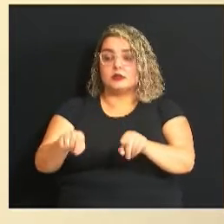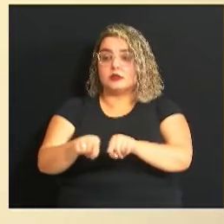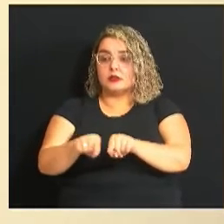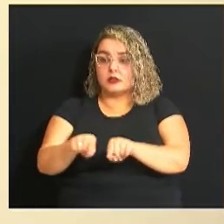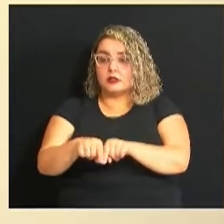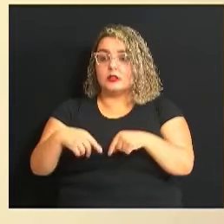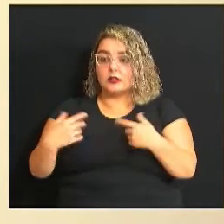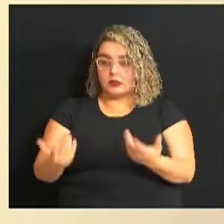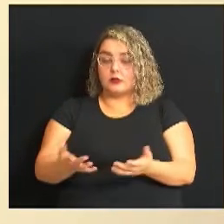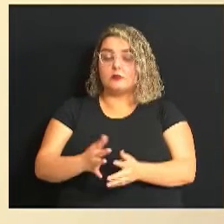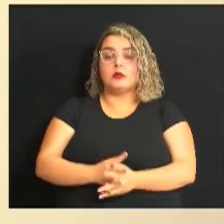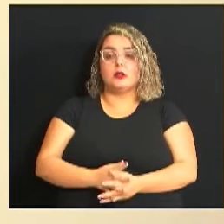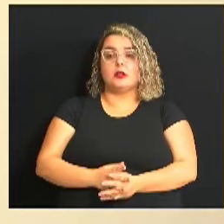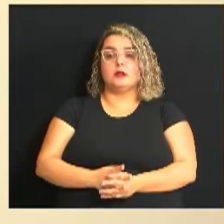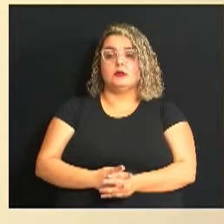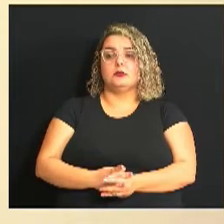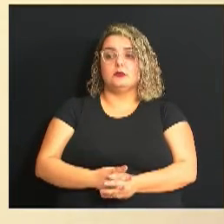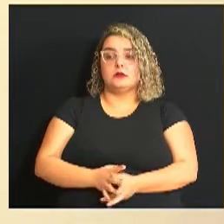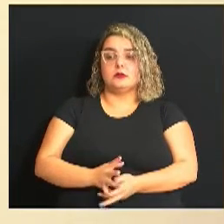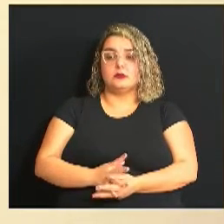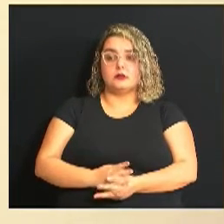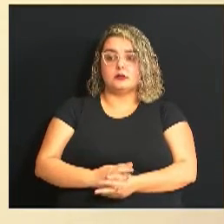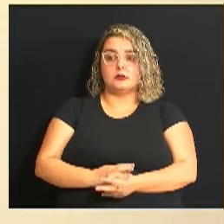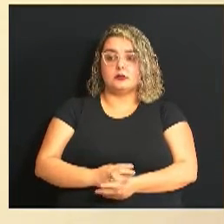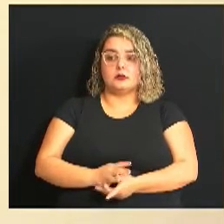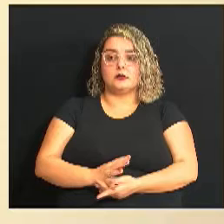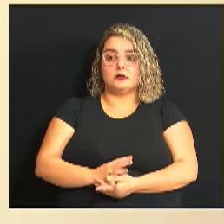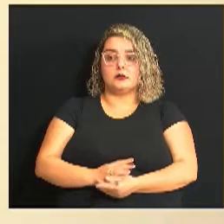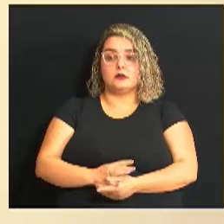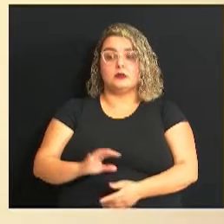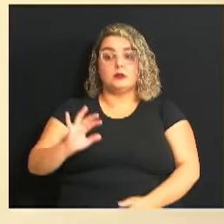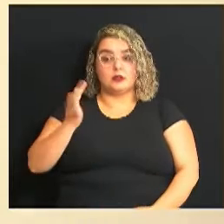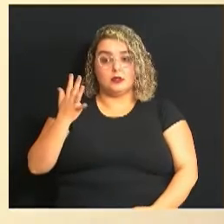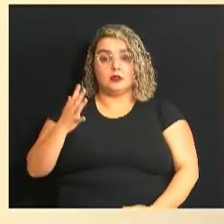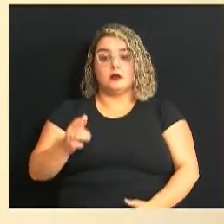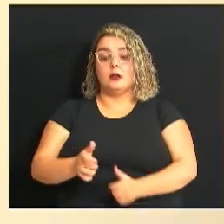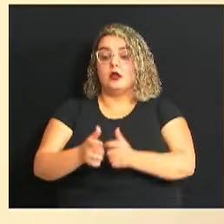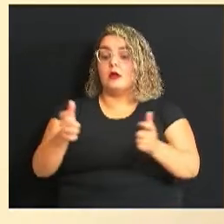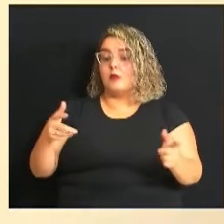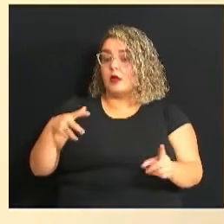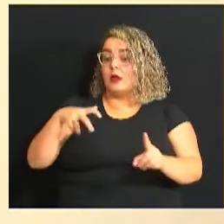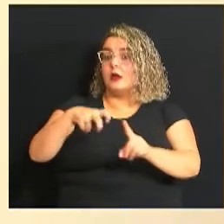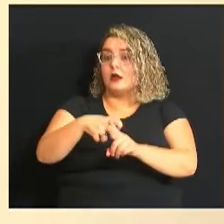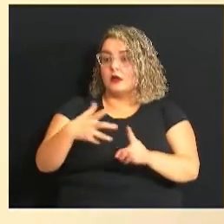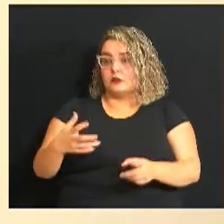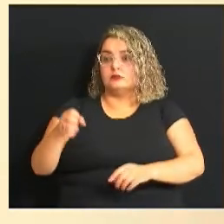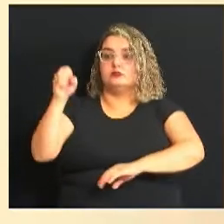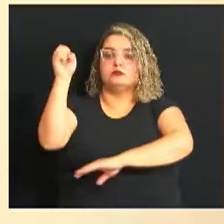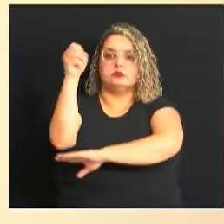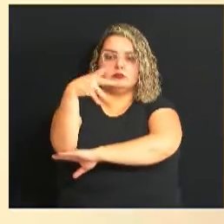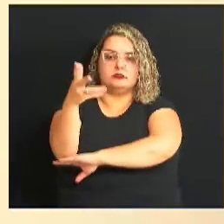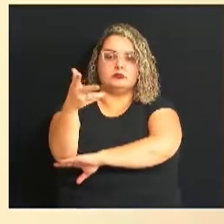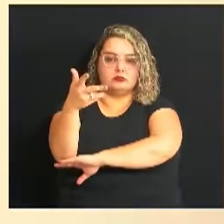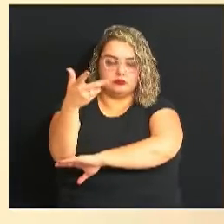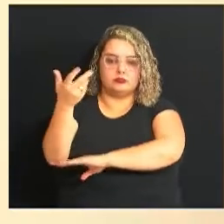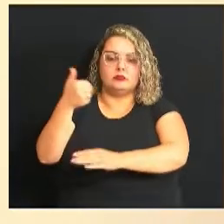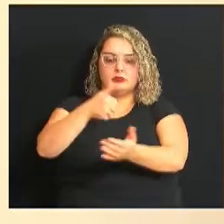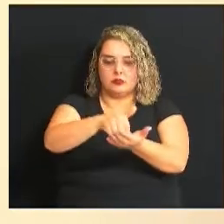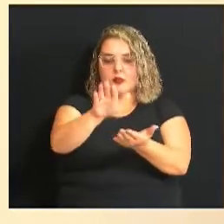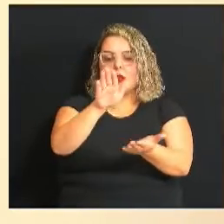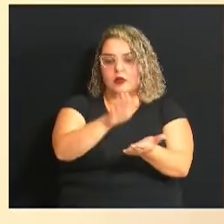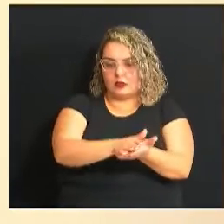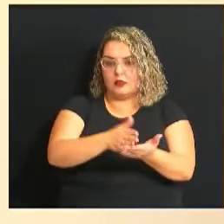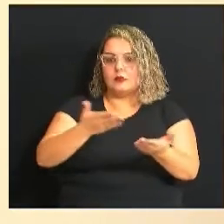onde acontece a maior incidência dos radares que multam com